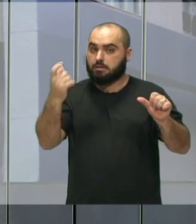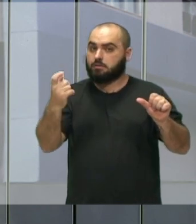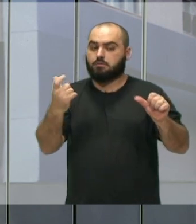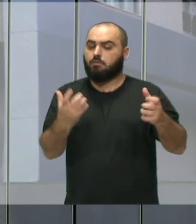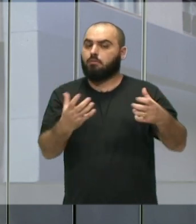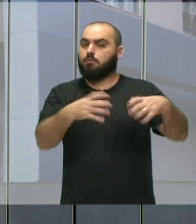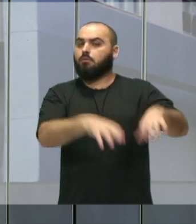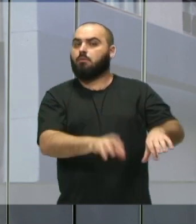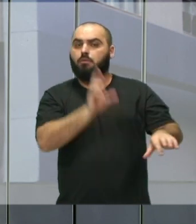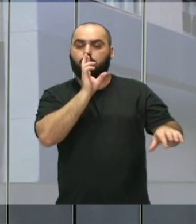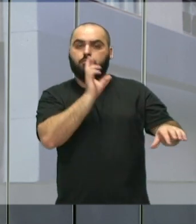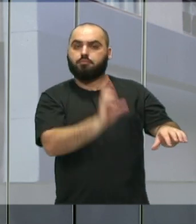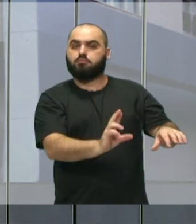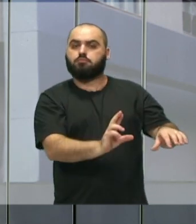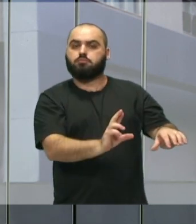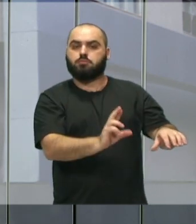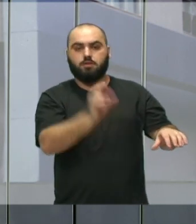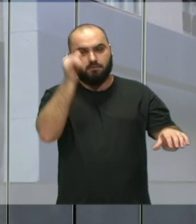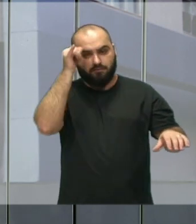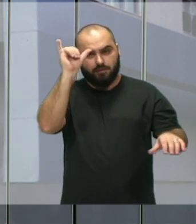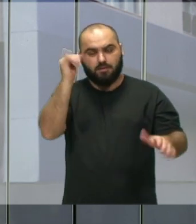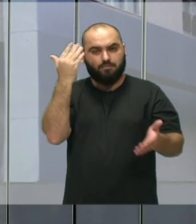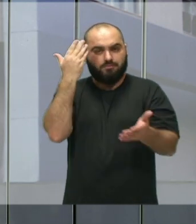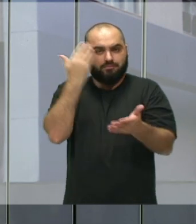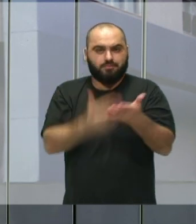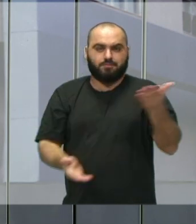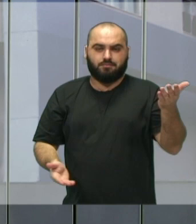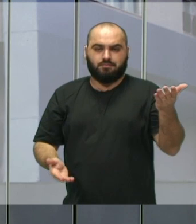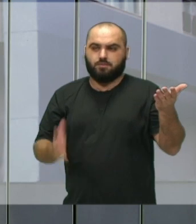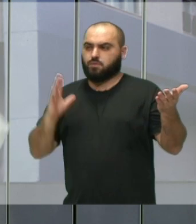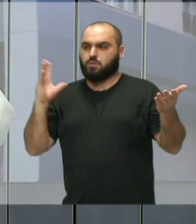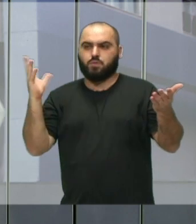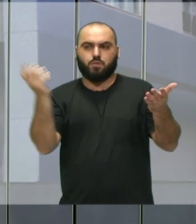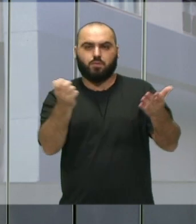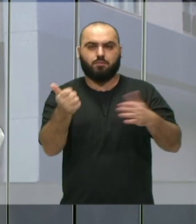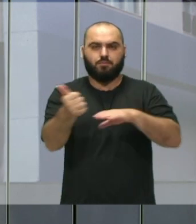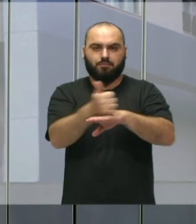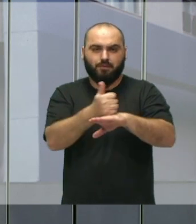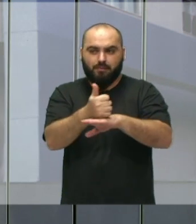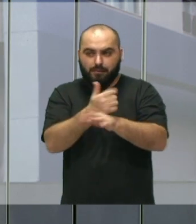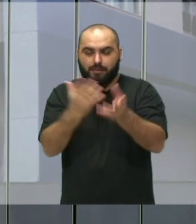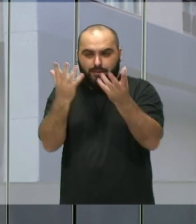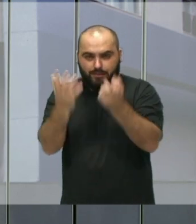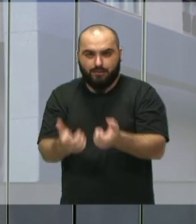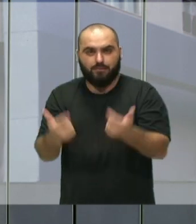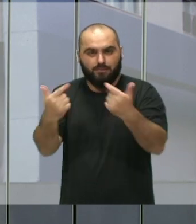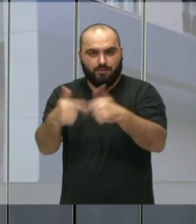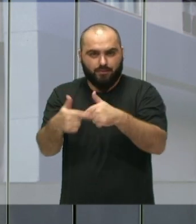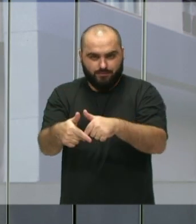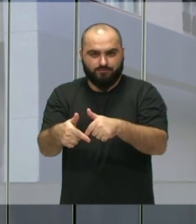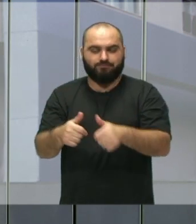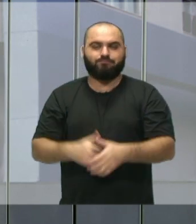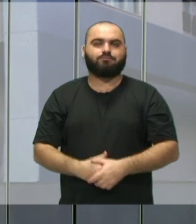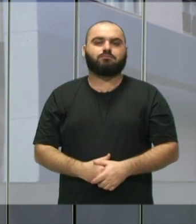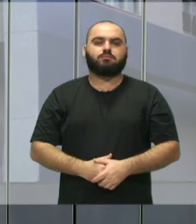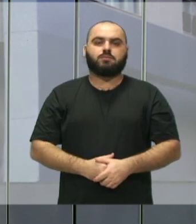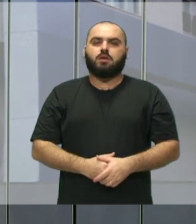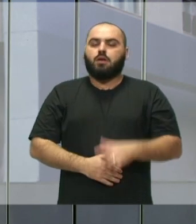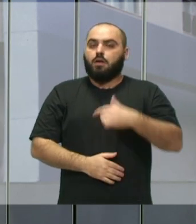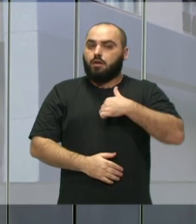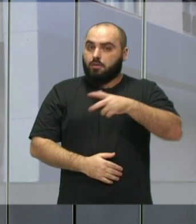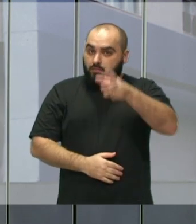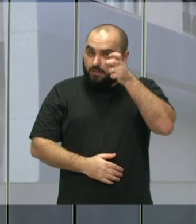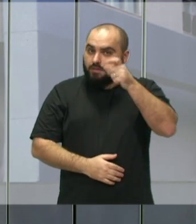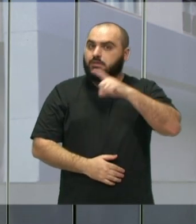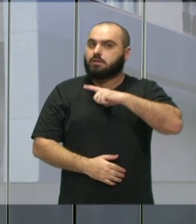recuar, até para que não houvesse prejuízo a todos os profissionais que aderiram ao movimento. Eu percebo que tem